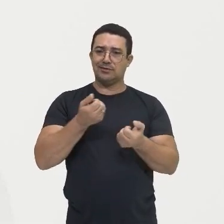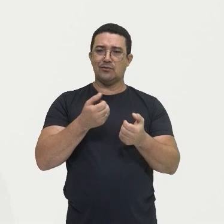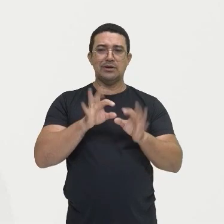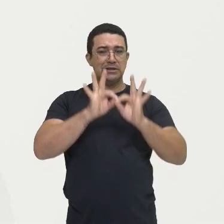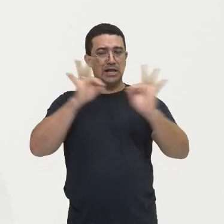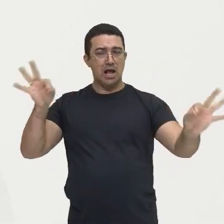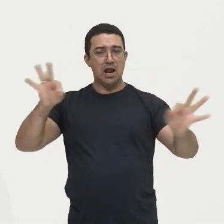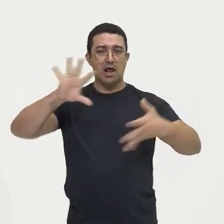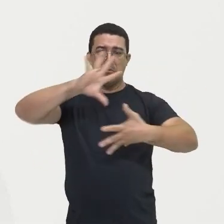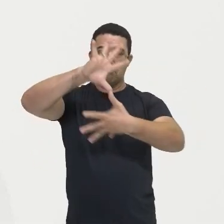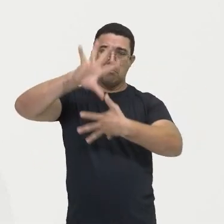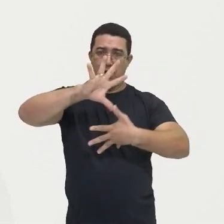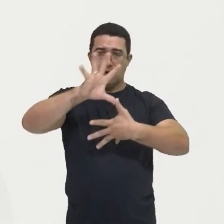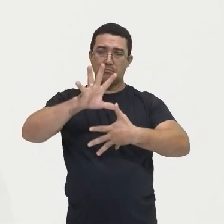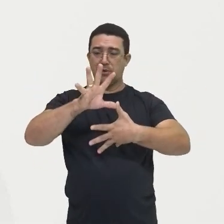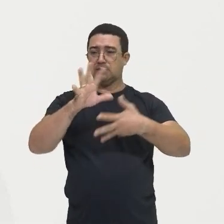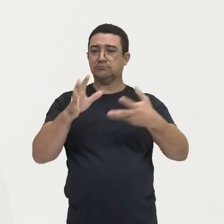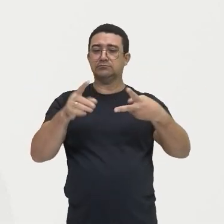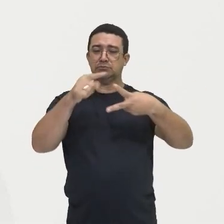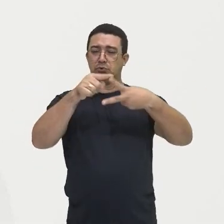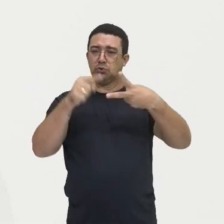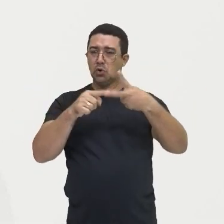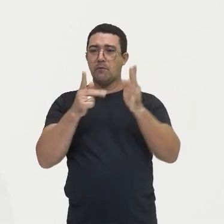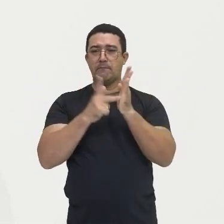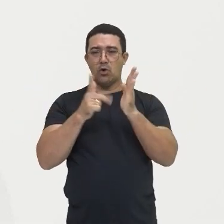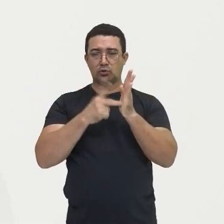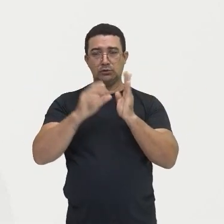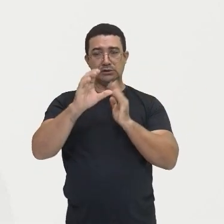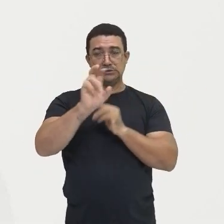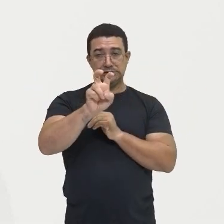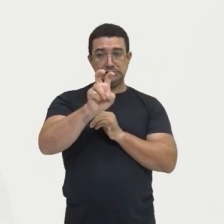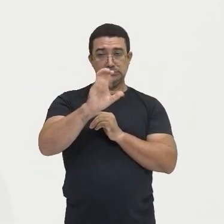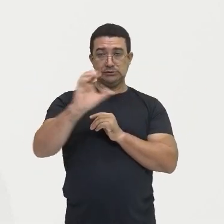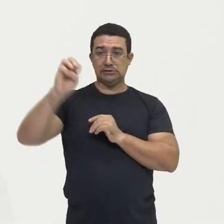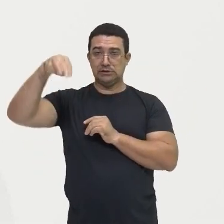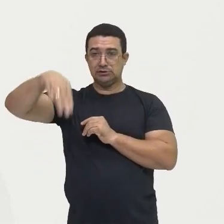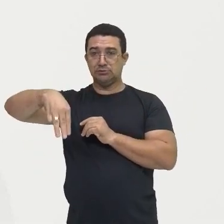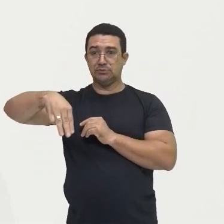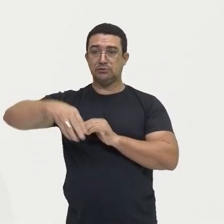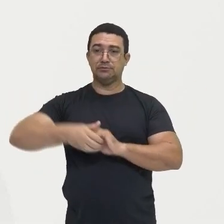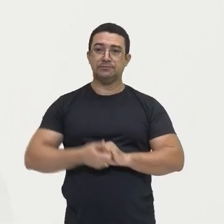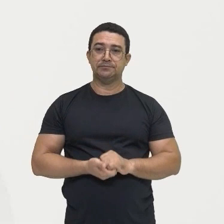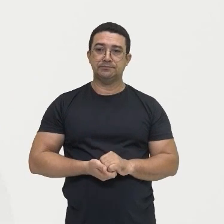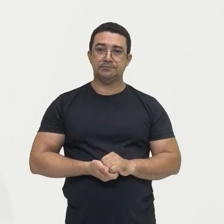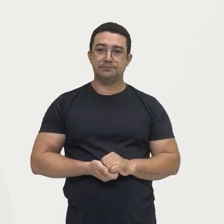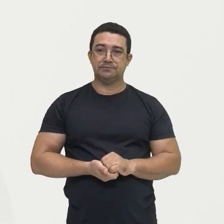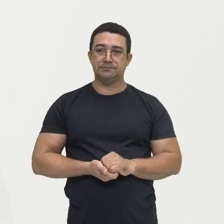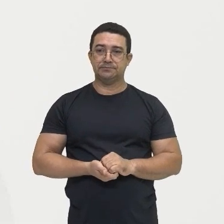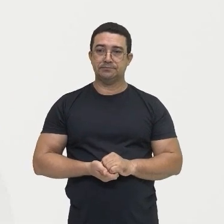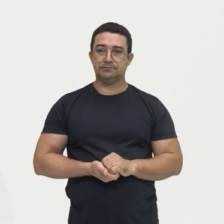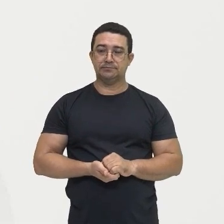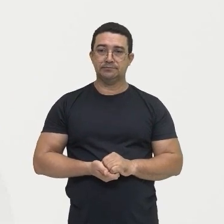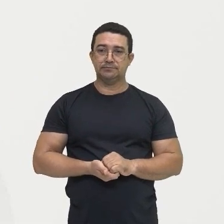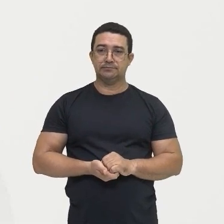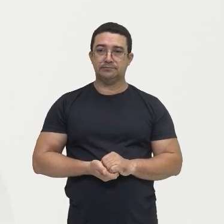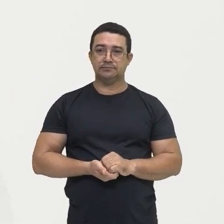de um mapa, onde dois pontos estão a 5 centímetros, isso daqui seria meu Dzinho, 5